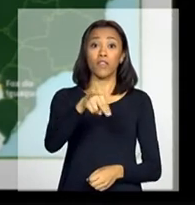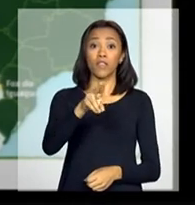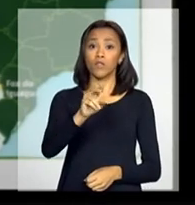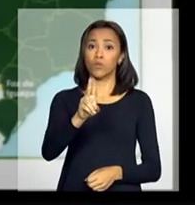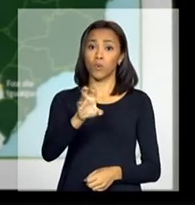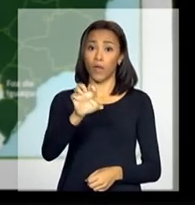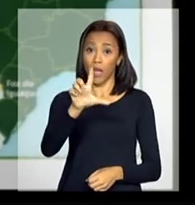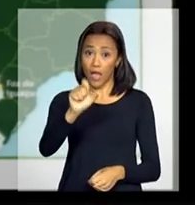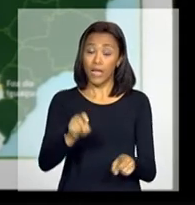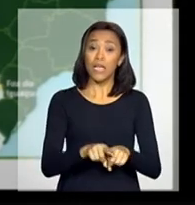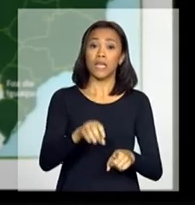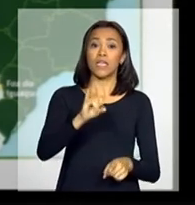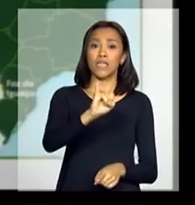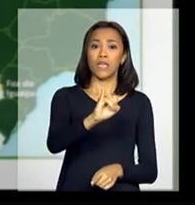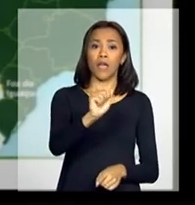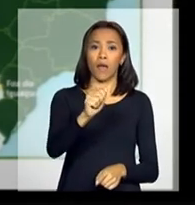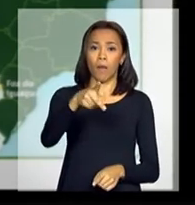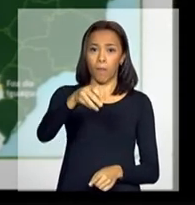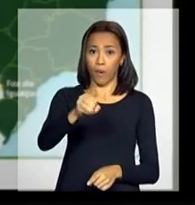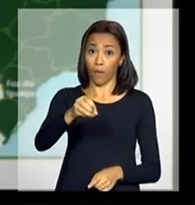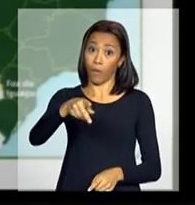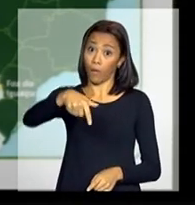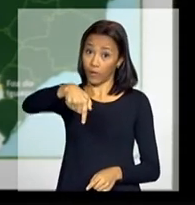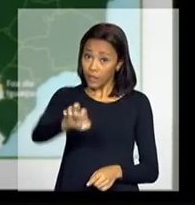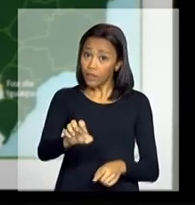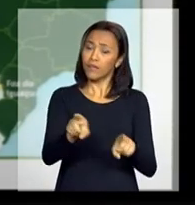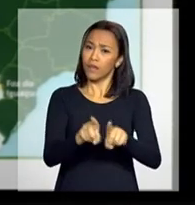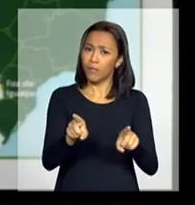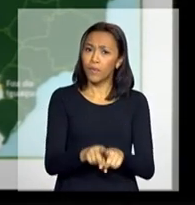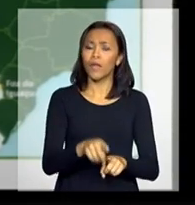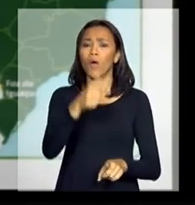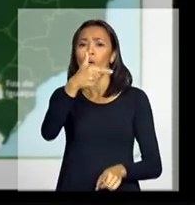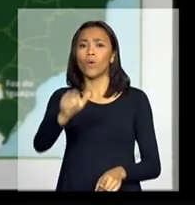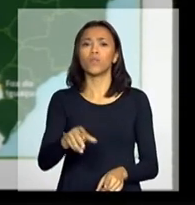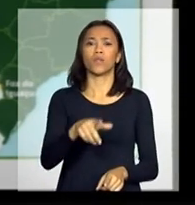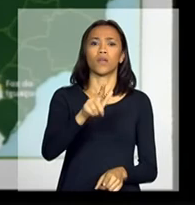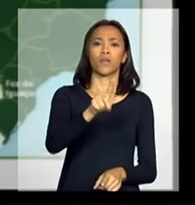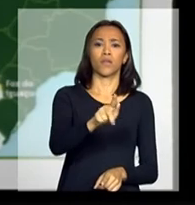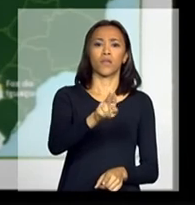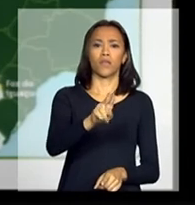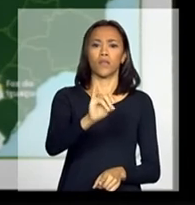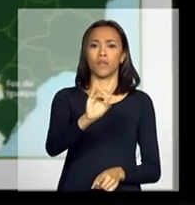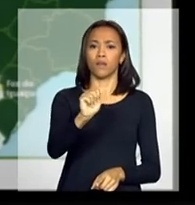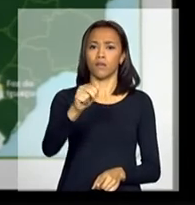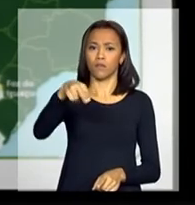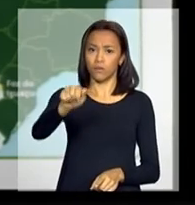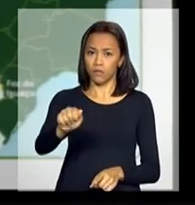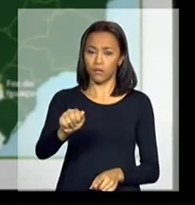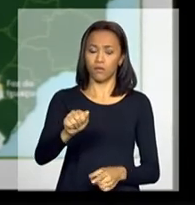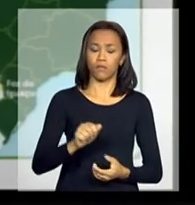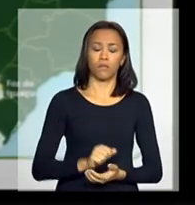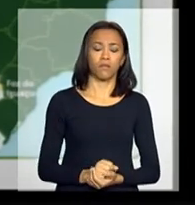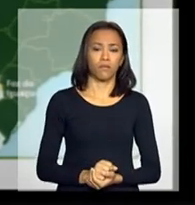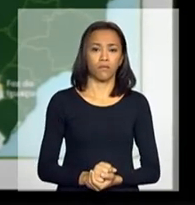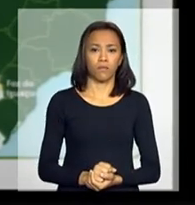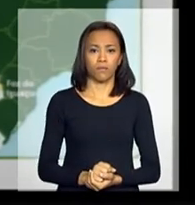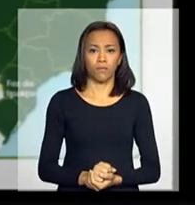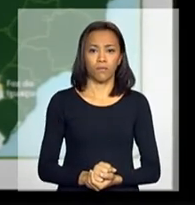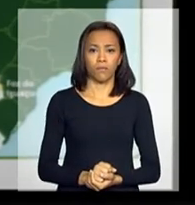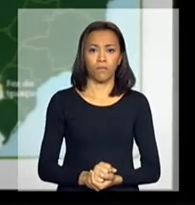e no iapoque lá pa na fronteira com a Guiana ea Oi